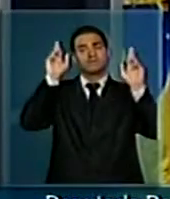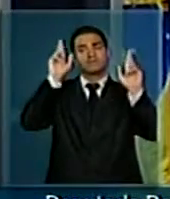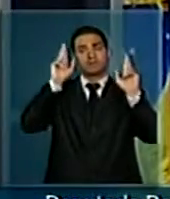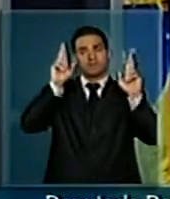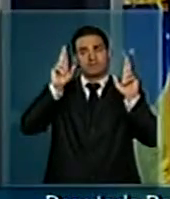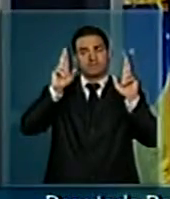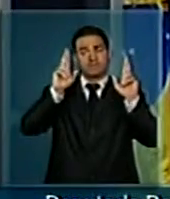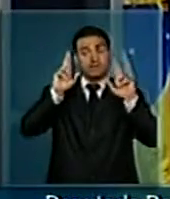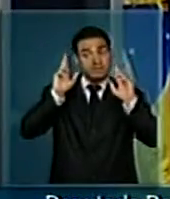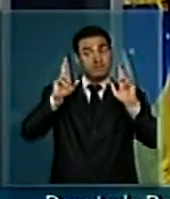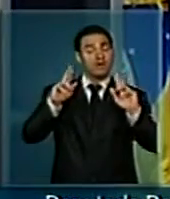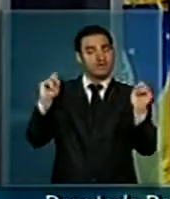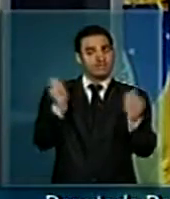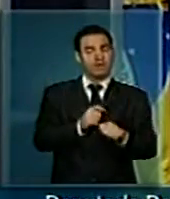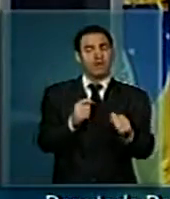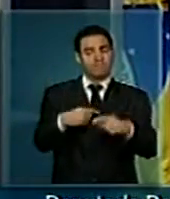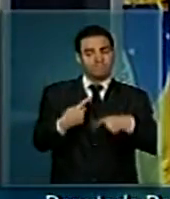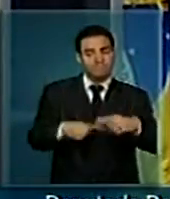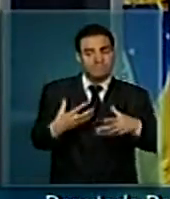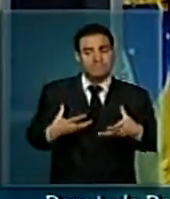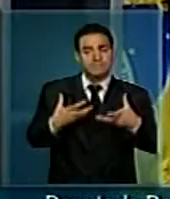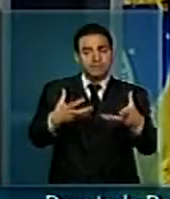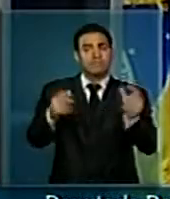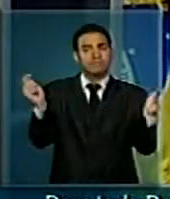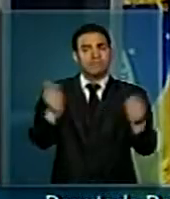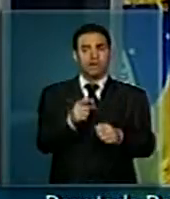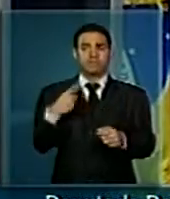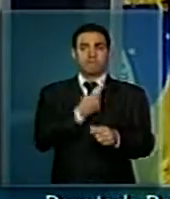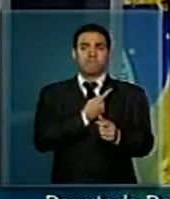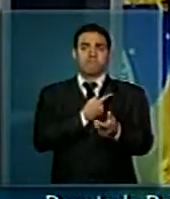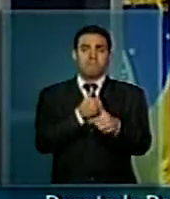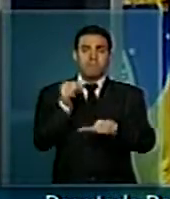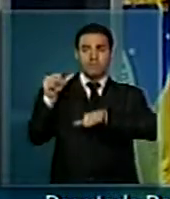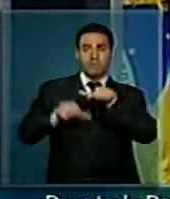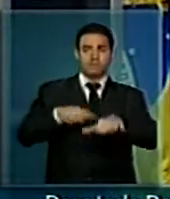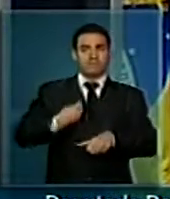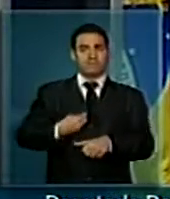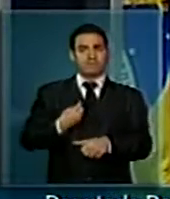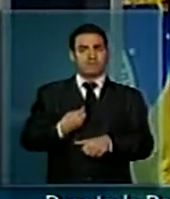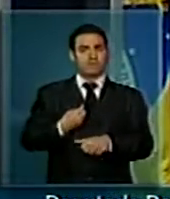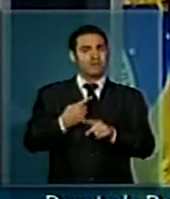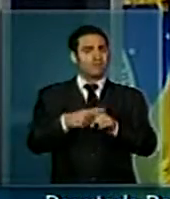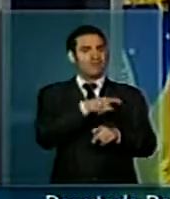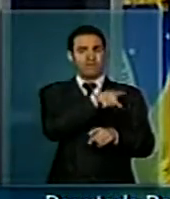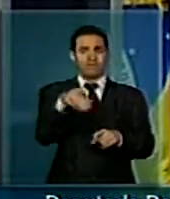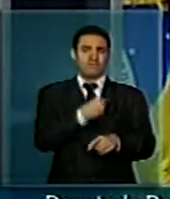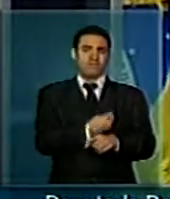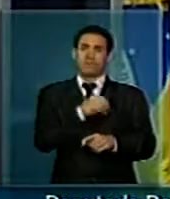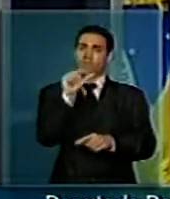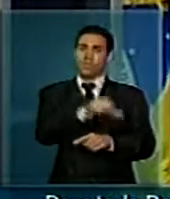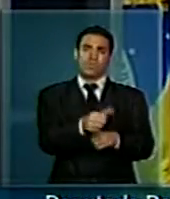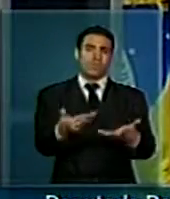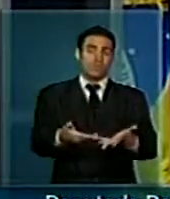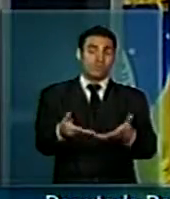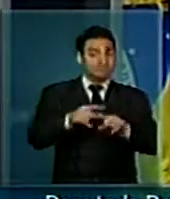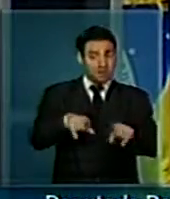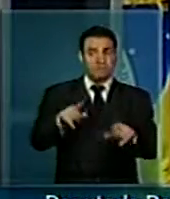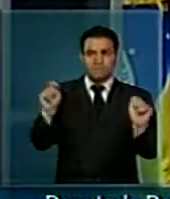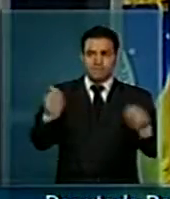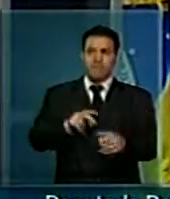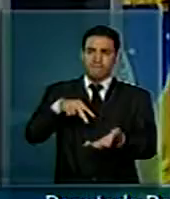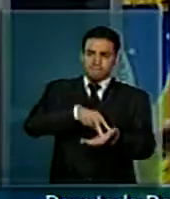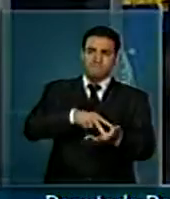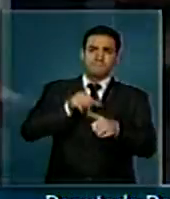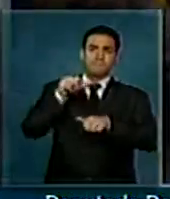que nos faz acreditar que ainda é possível mudarmos a crítica realidade que nos cerca. E saibam,